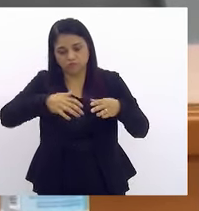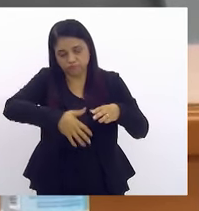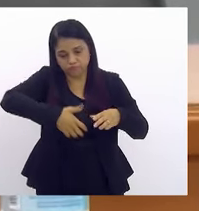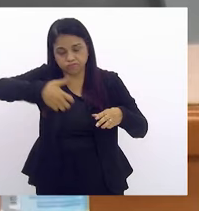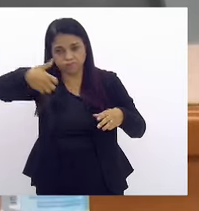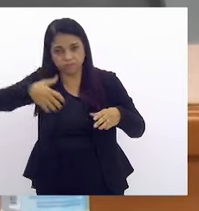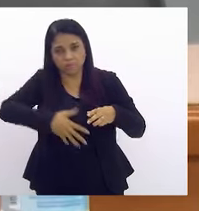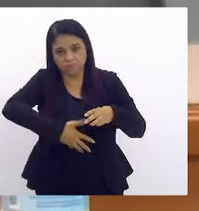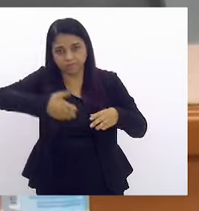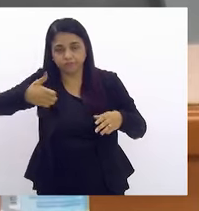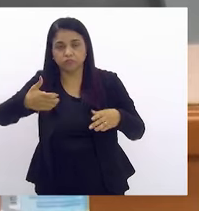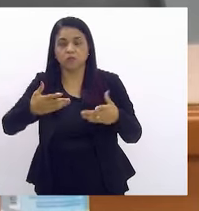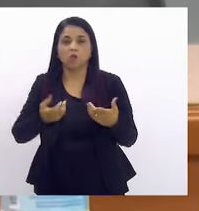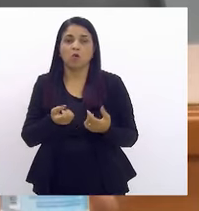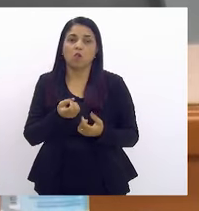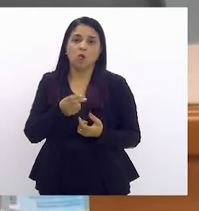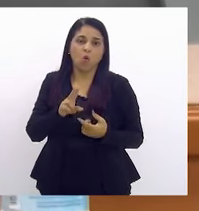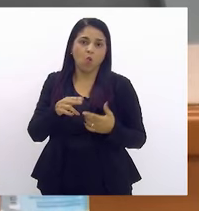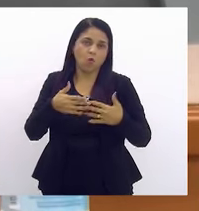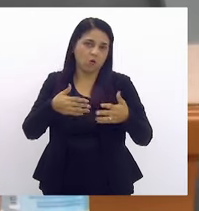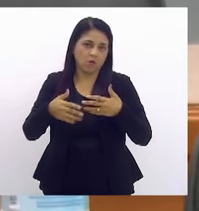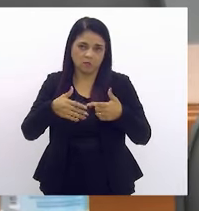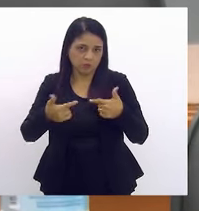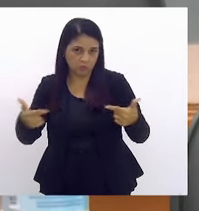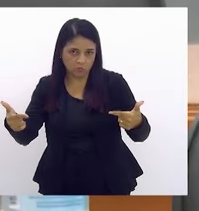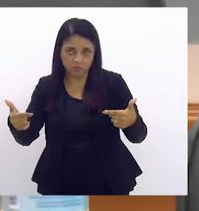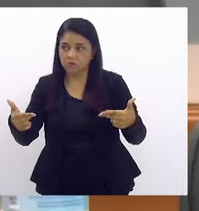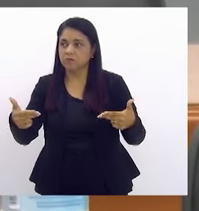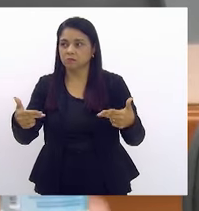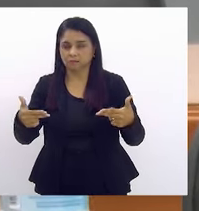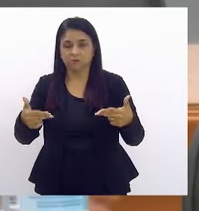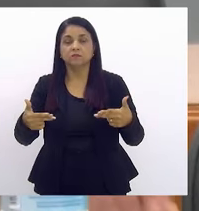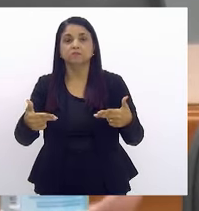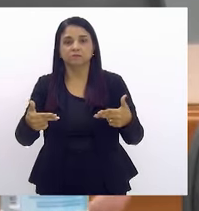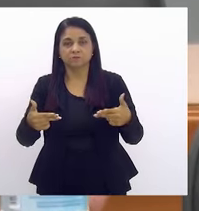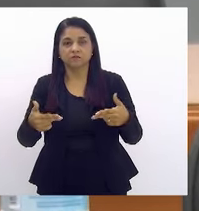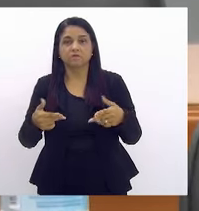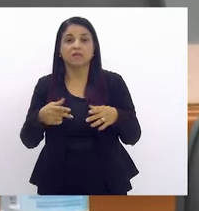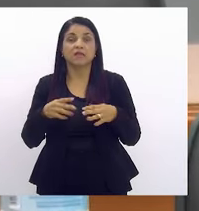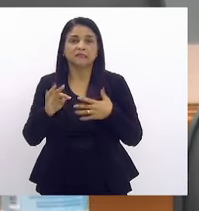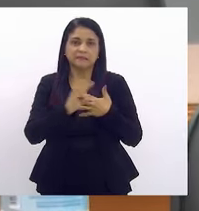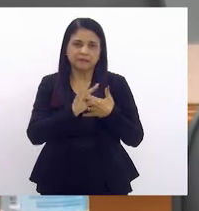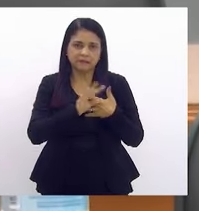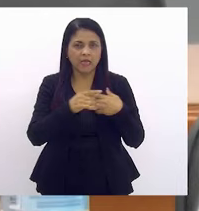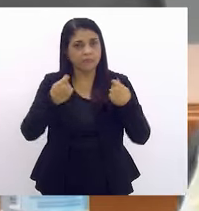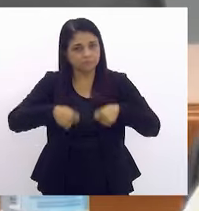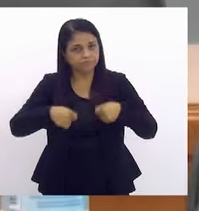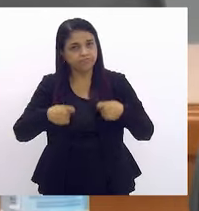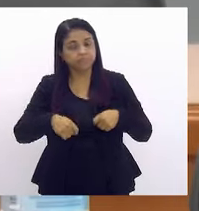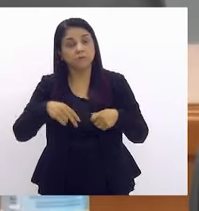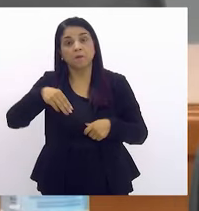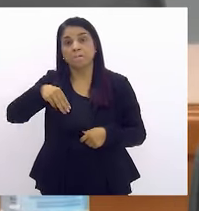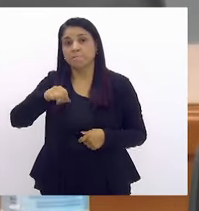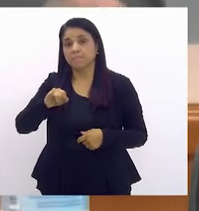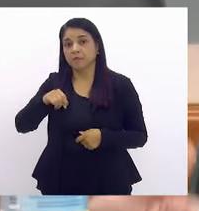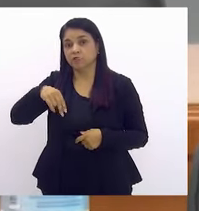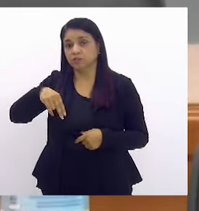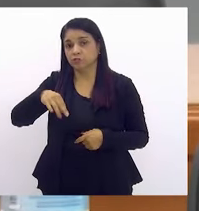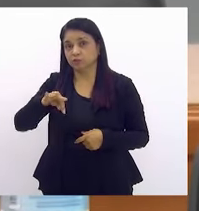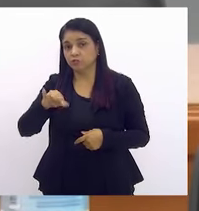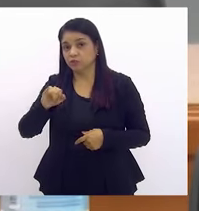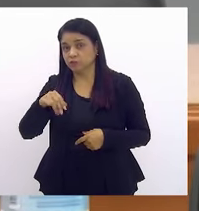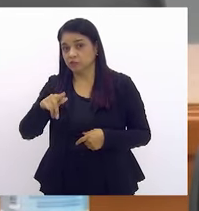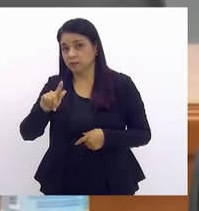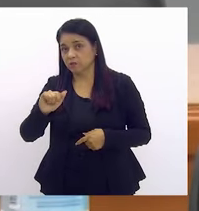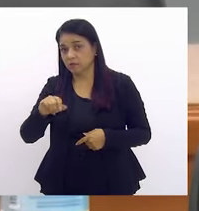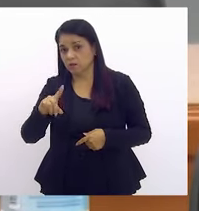hídrico ou qualquer coisa, mesmo que envolva algum grau de risco, isso tem técnicas e medidas mitigadoras que podem ser adotadas, desde que feito de